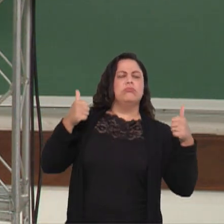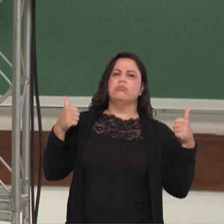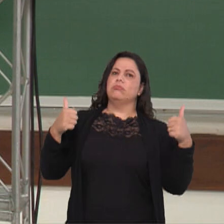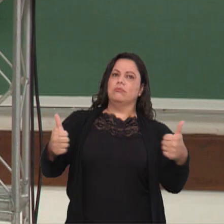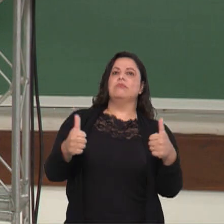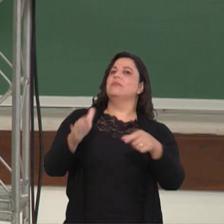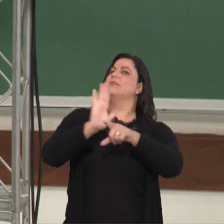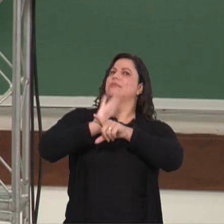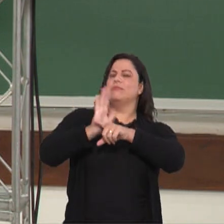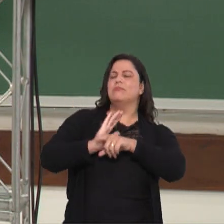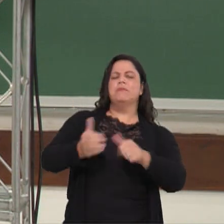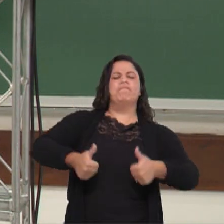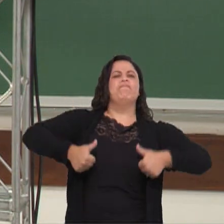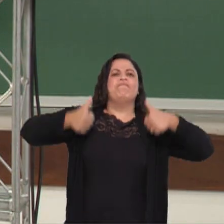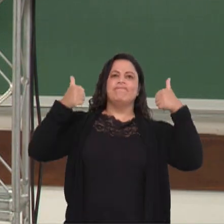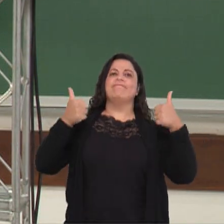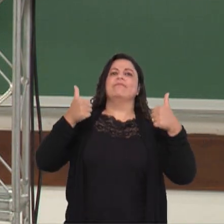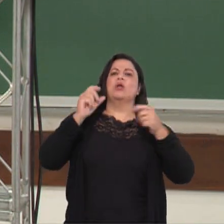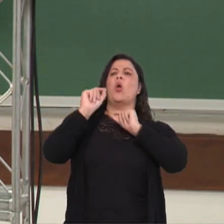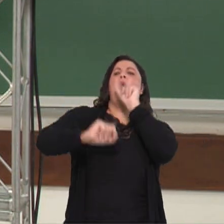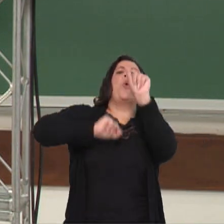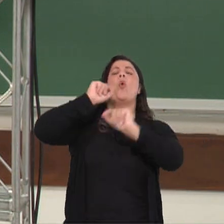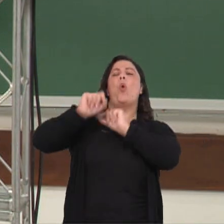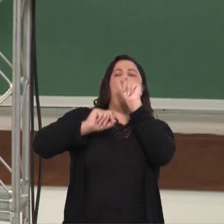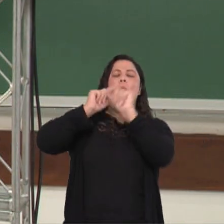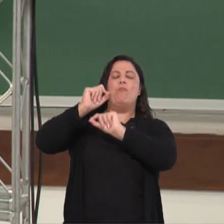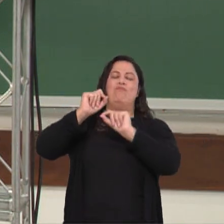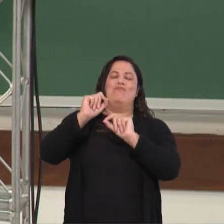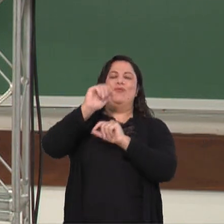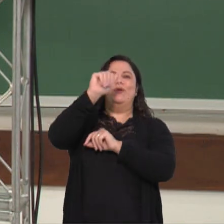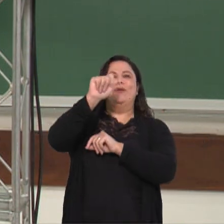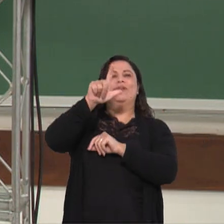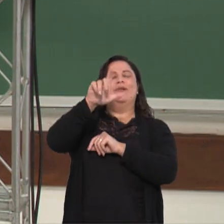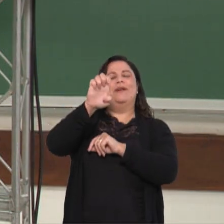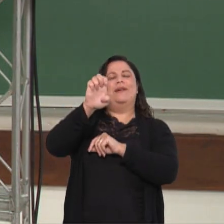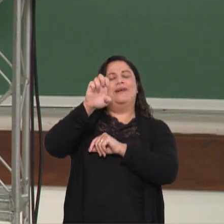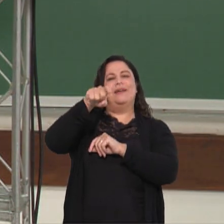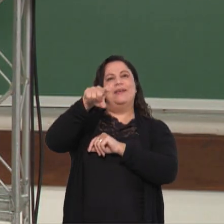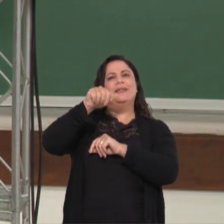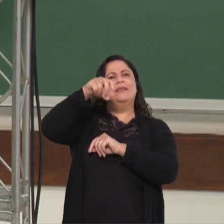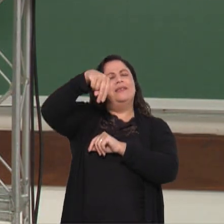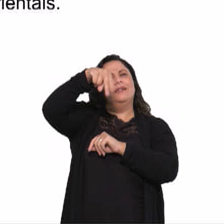aí sobre como Alexandre conduzia os exércitos aí nessas batalhas épicas,